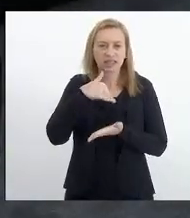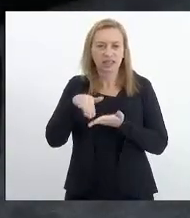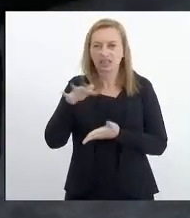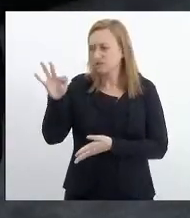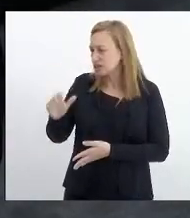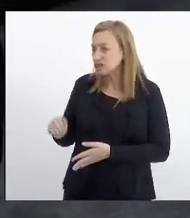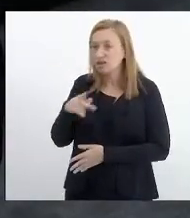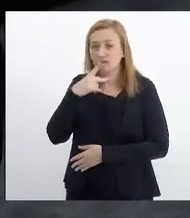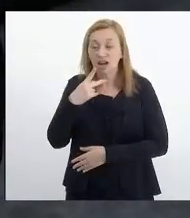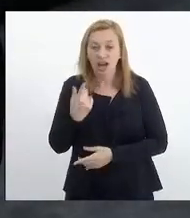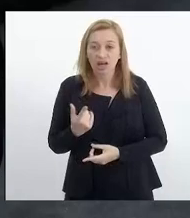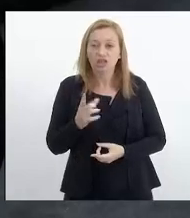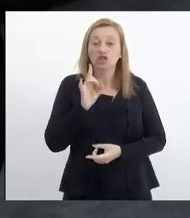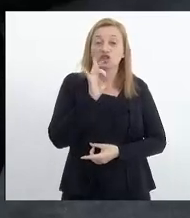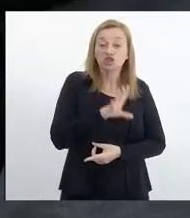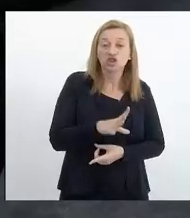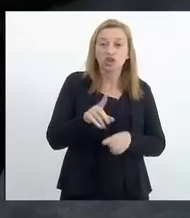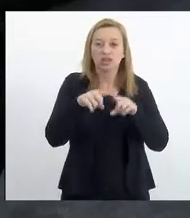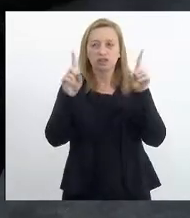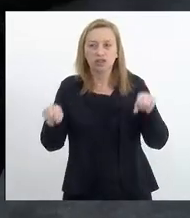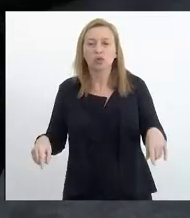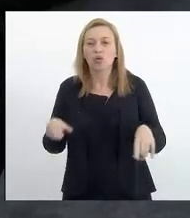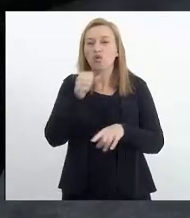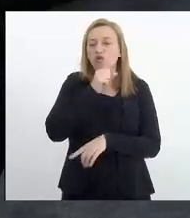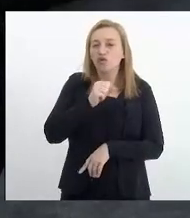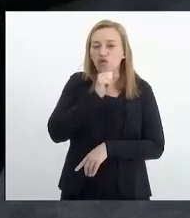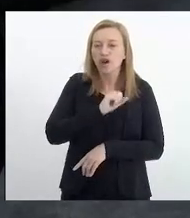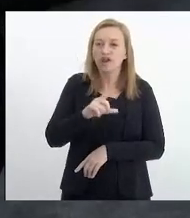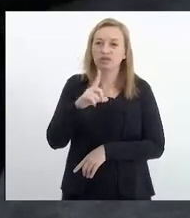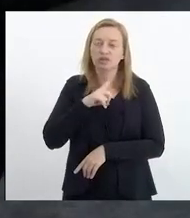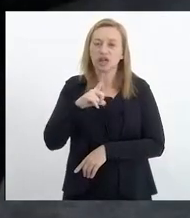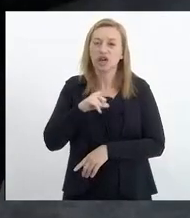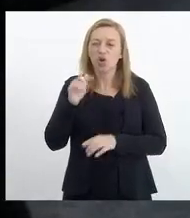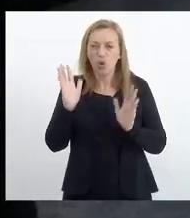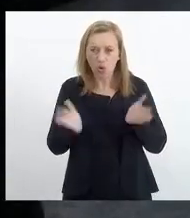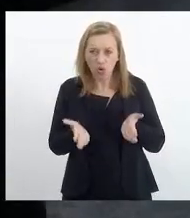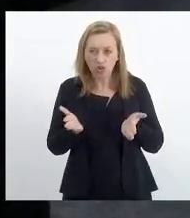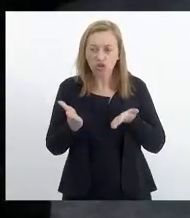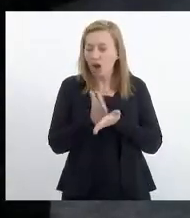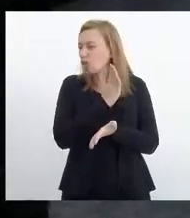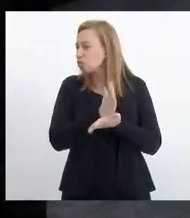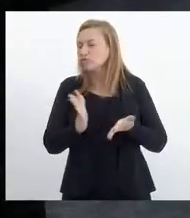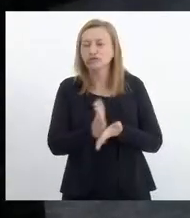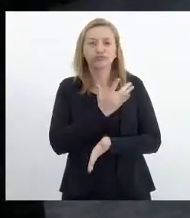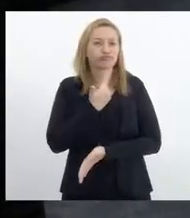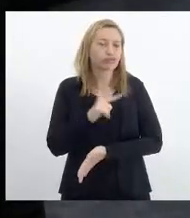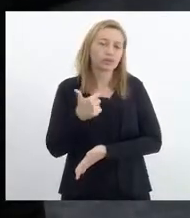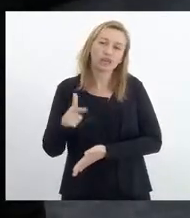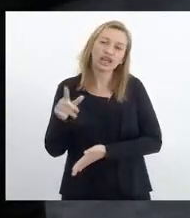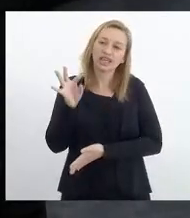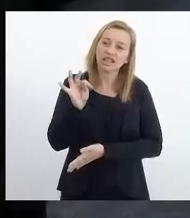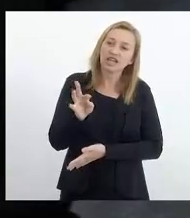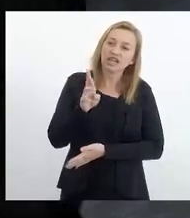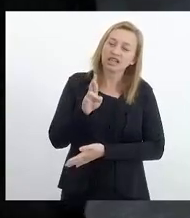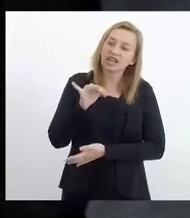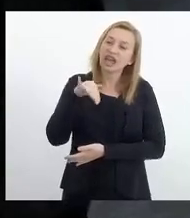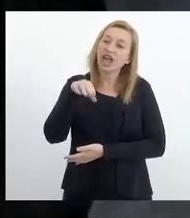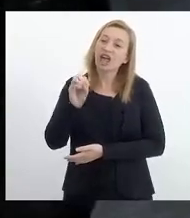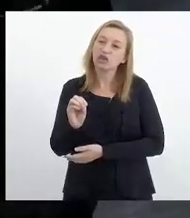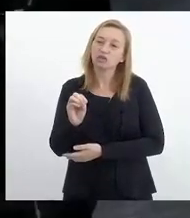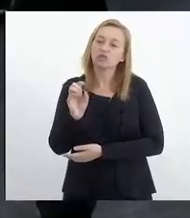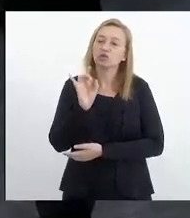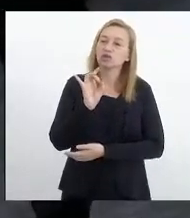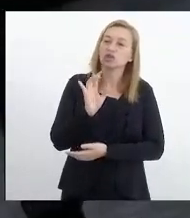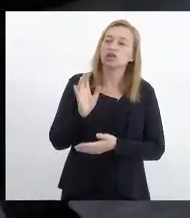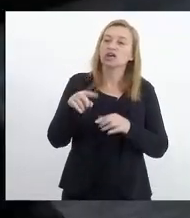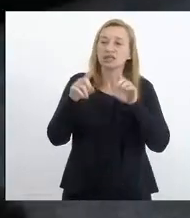por quê, porque só os servidores antigos têm. Hoje, alguns servidores já não têm triênio, presidente. São servidores